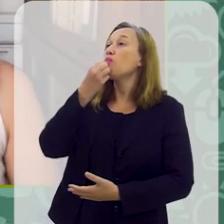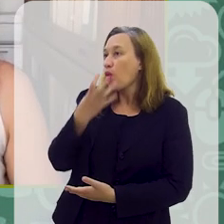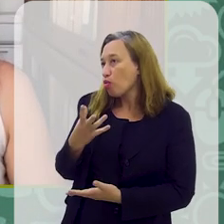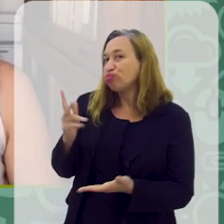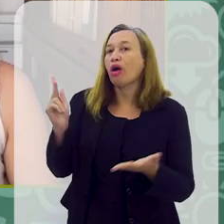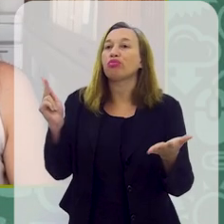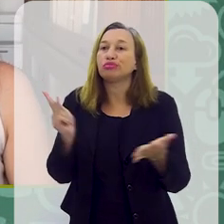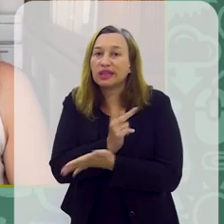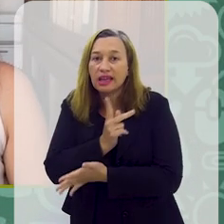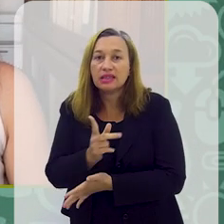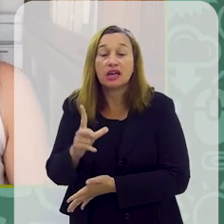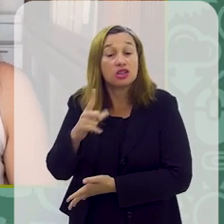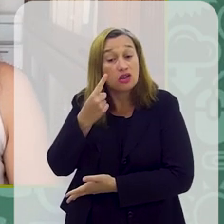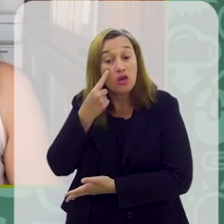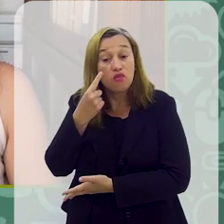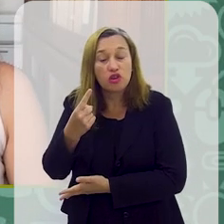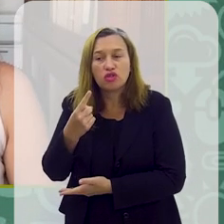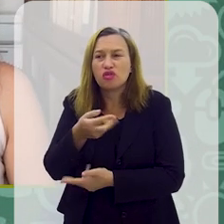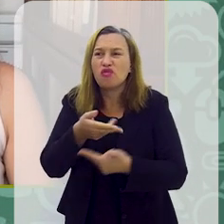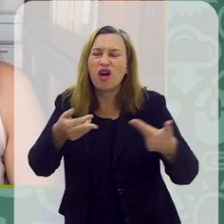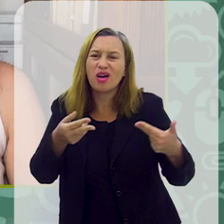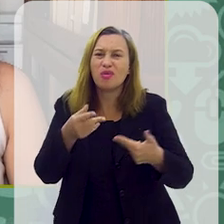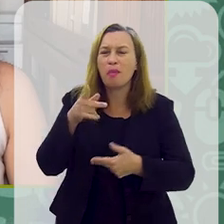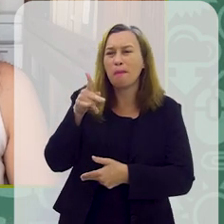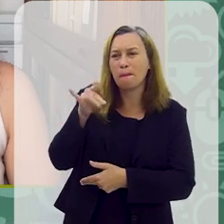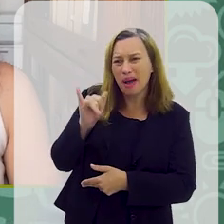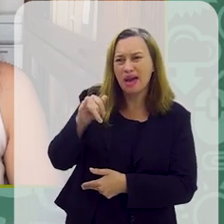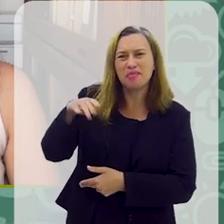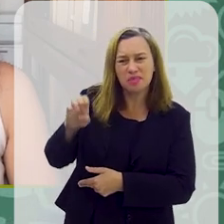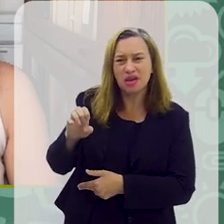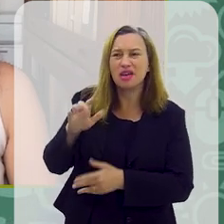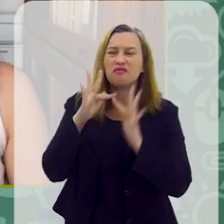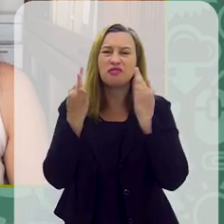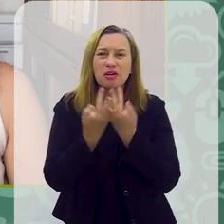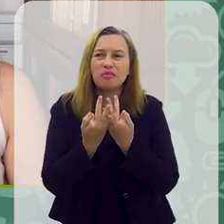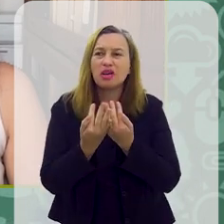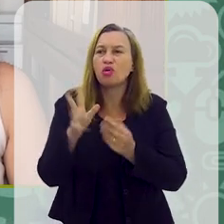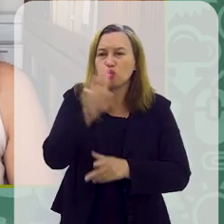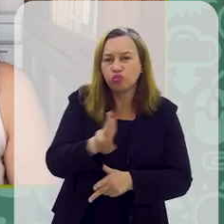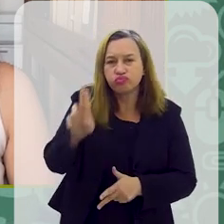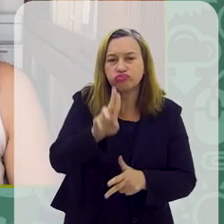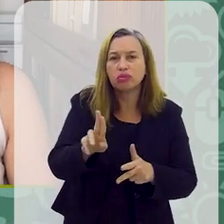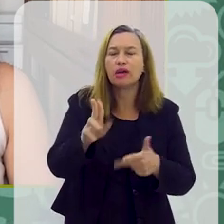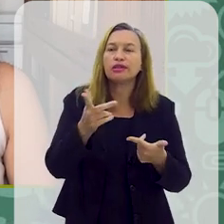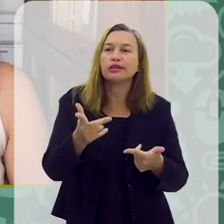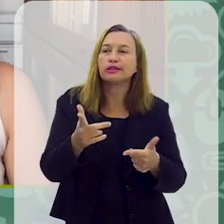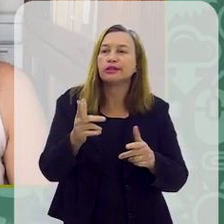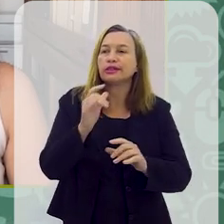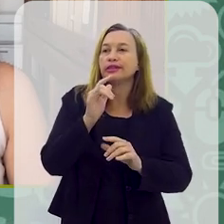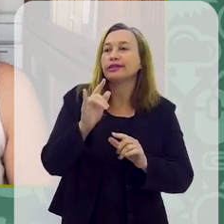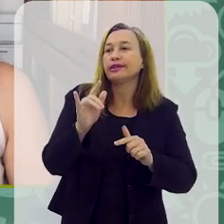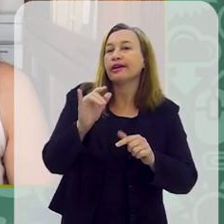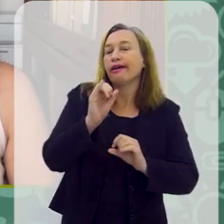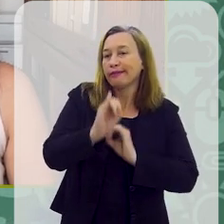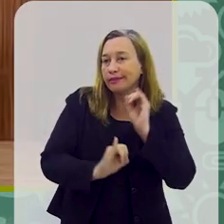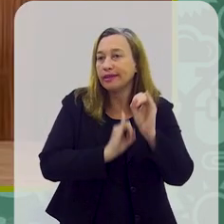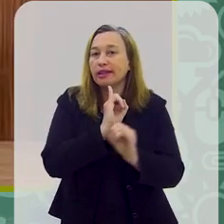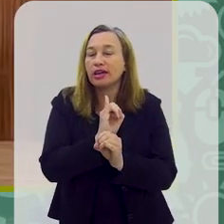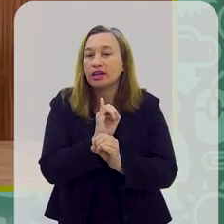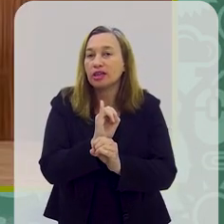Bom, o que acontece é que a gente tem visto que muitos pais, muitas famílias têm usado a internet como babás